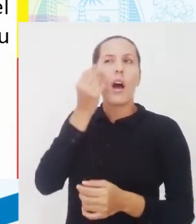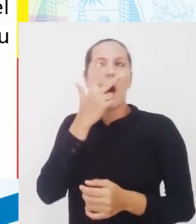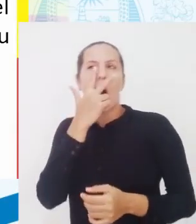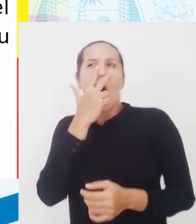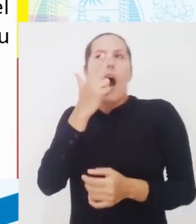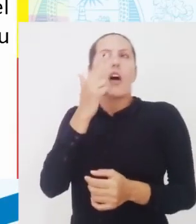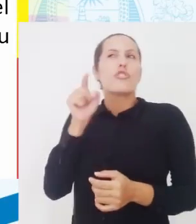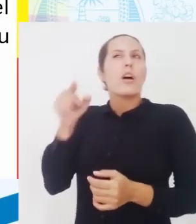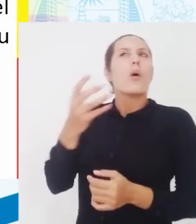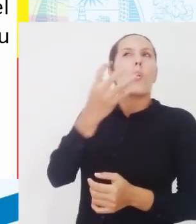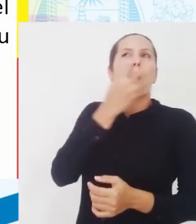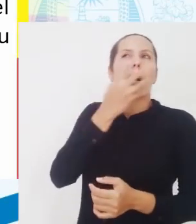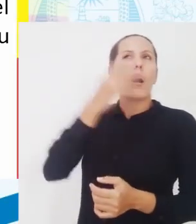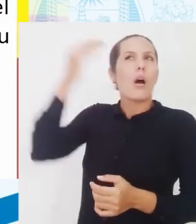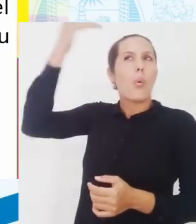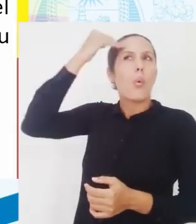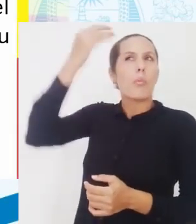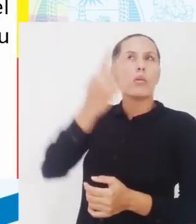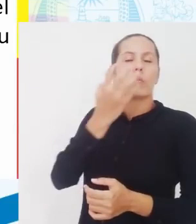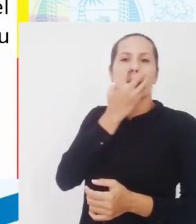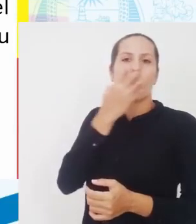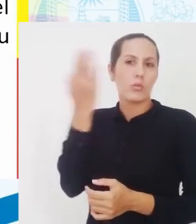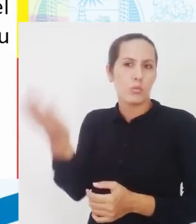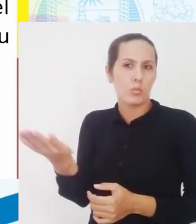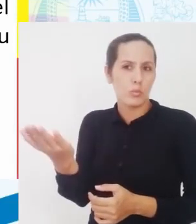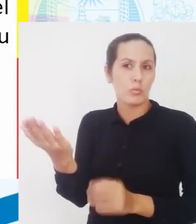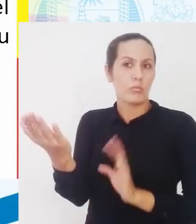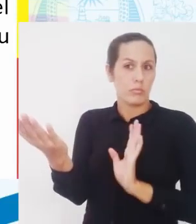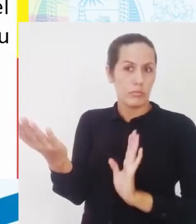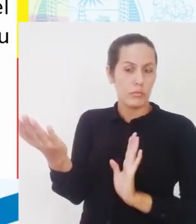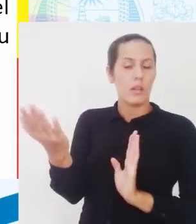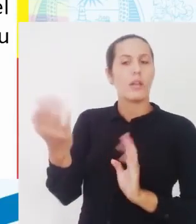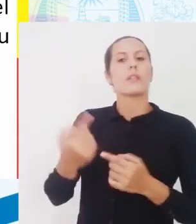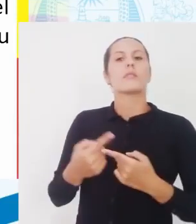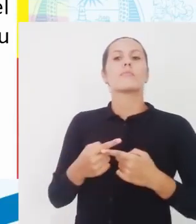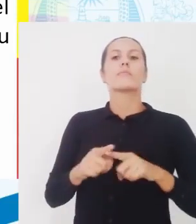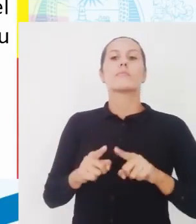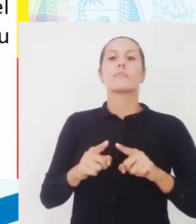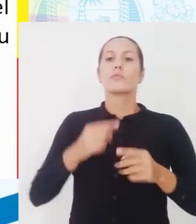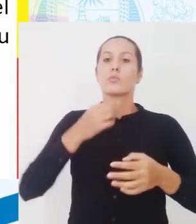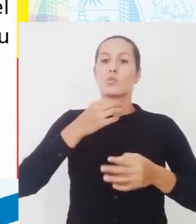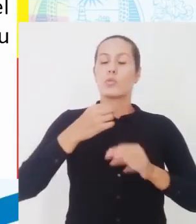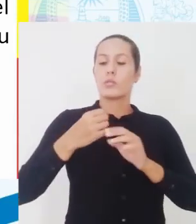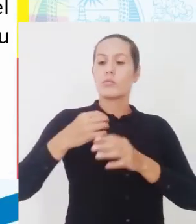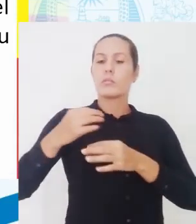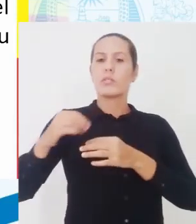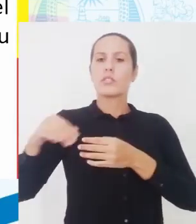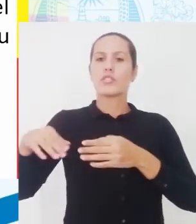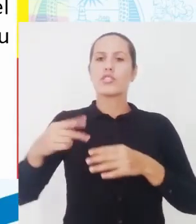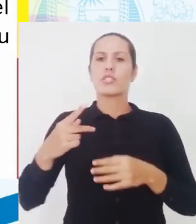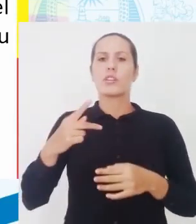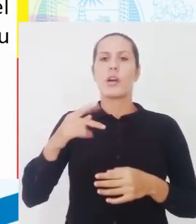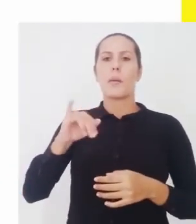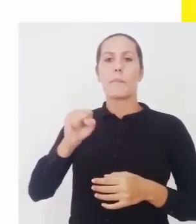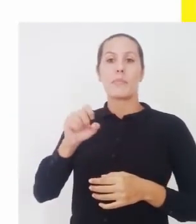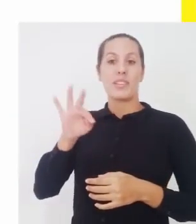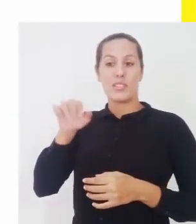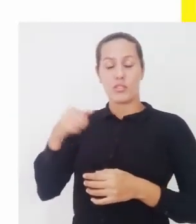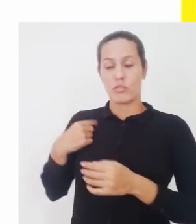restos de papel naquele cantinho preferido do seu cachorro, certo? Algum rastro que justifique isso